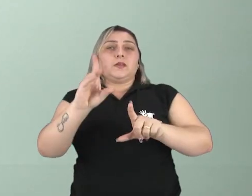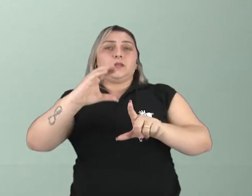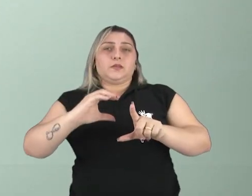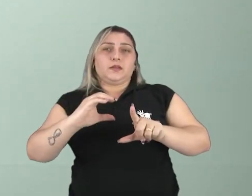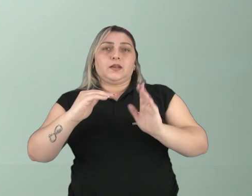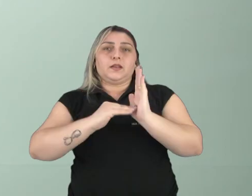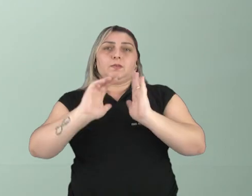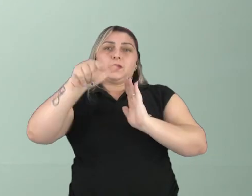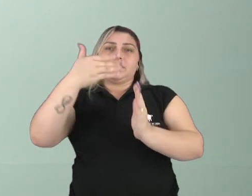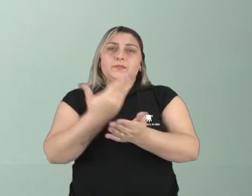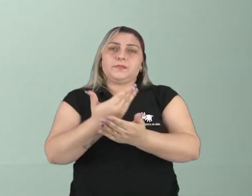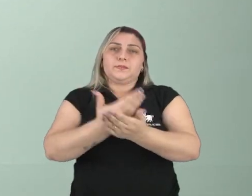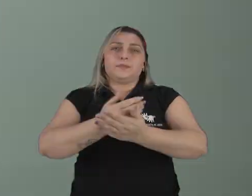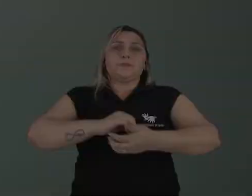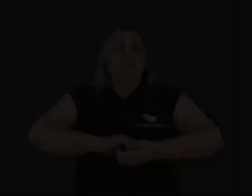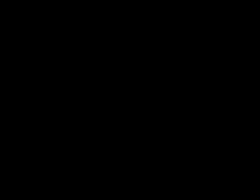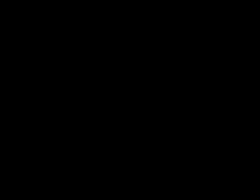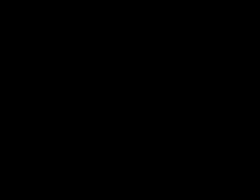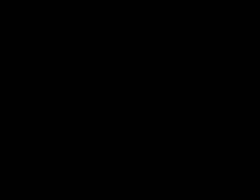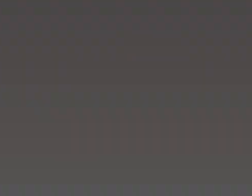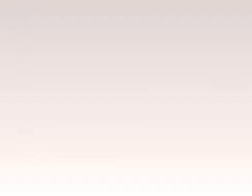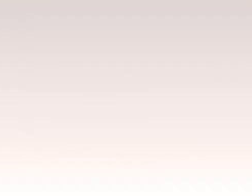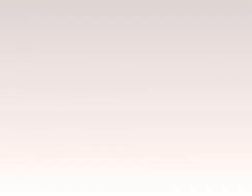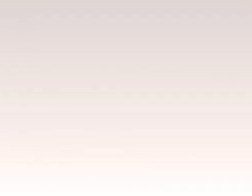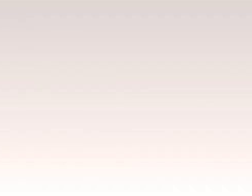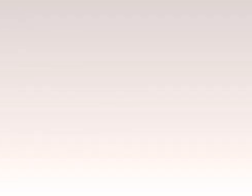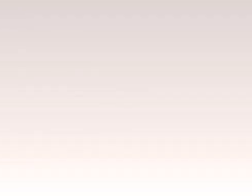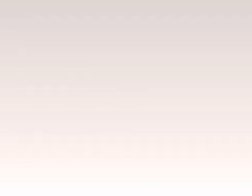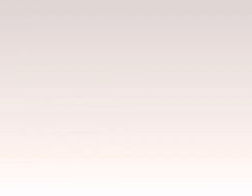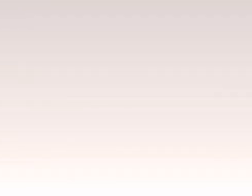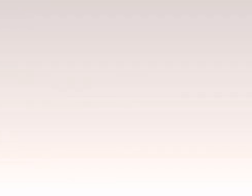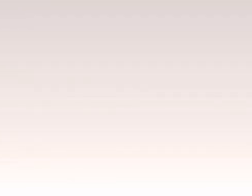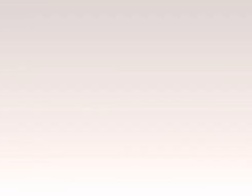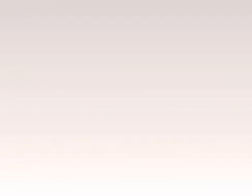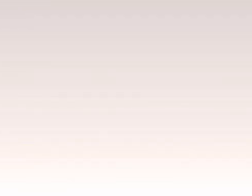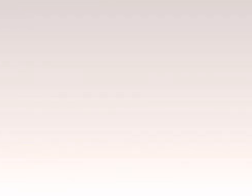educ e até a próxima aula E aí